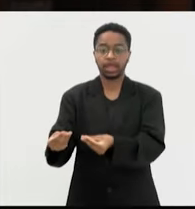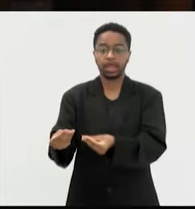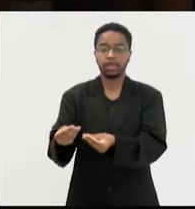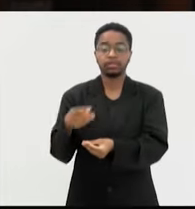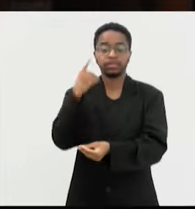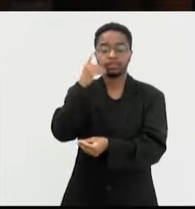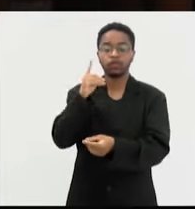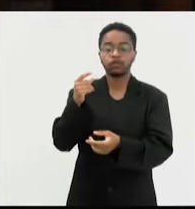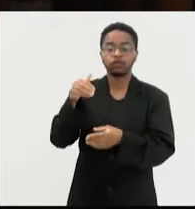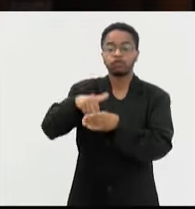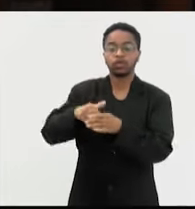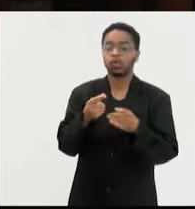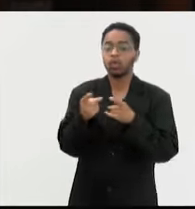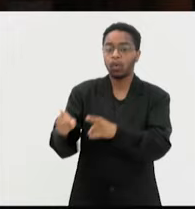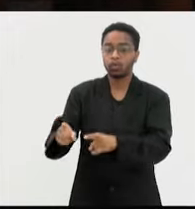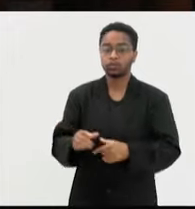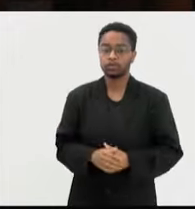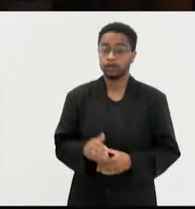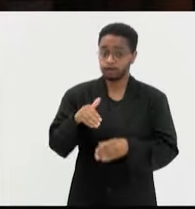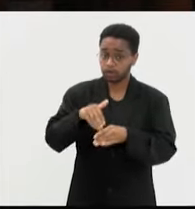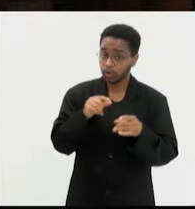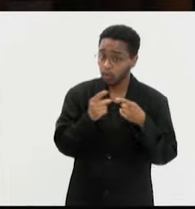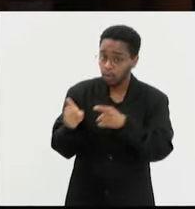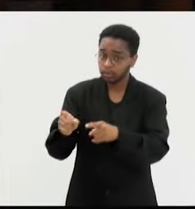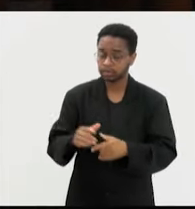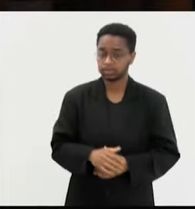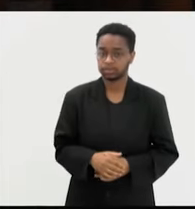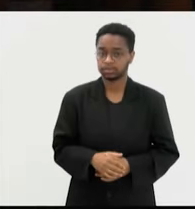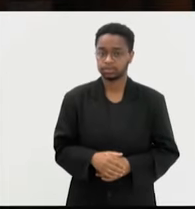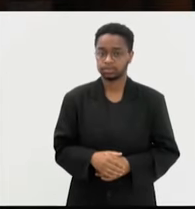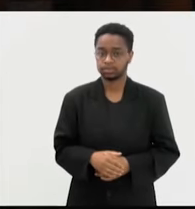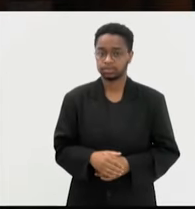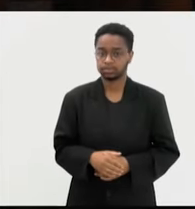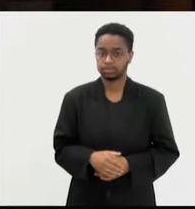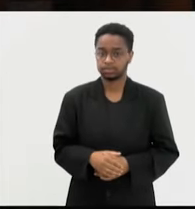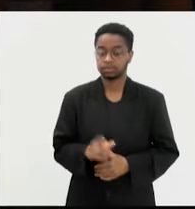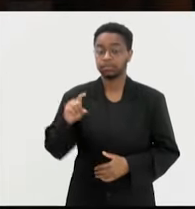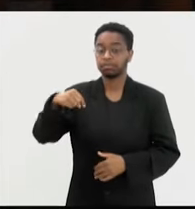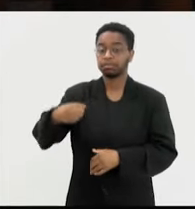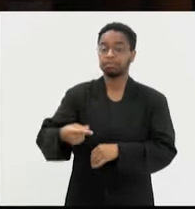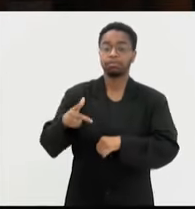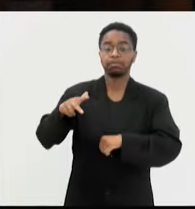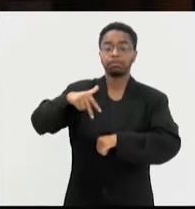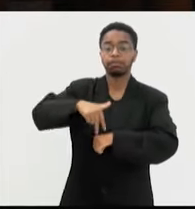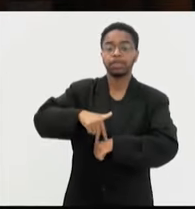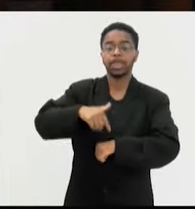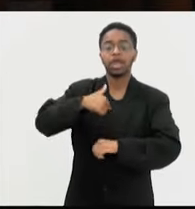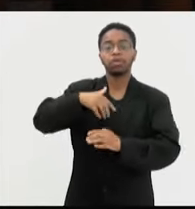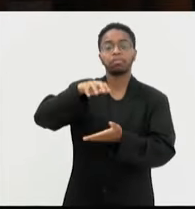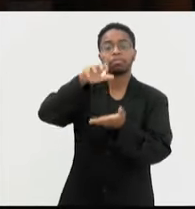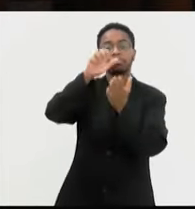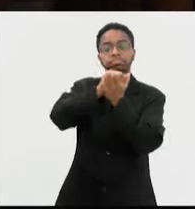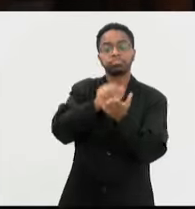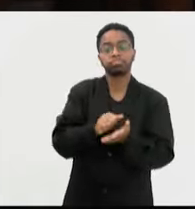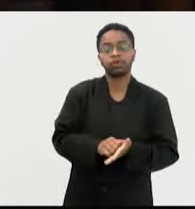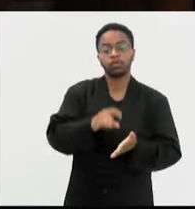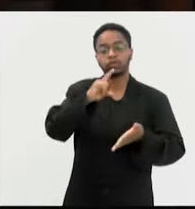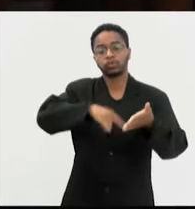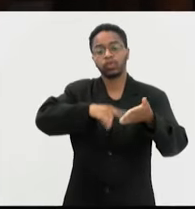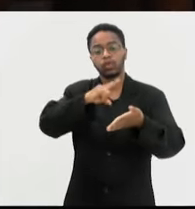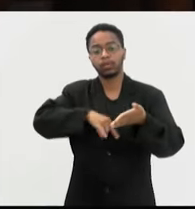cont elot contra a ele aqui dizendo que protocolando um